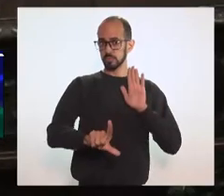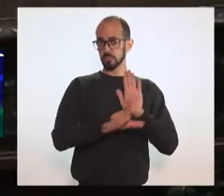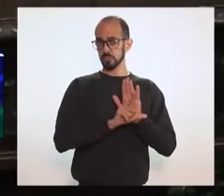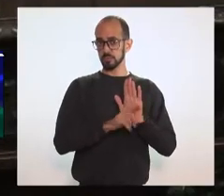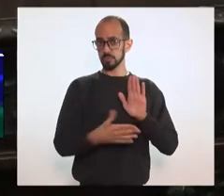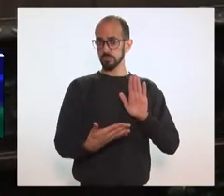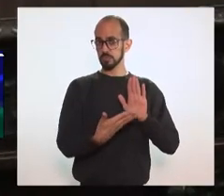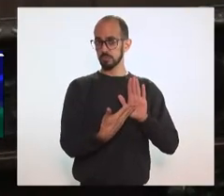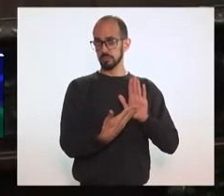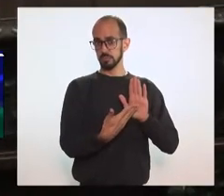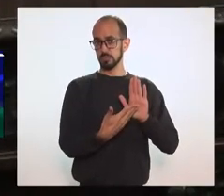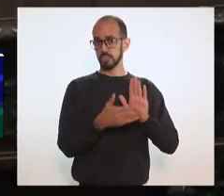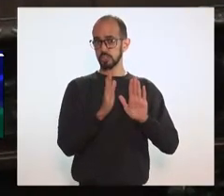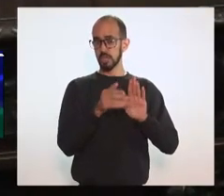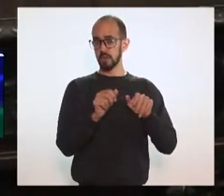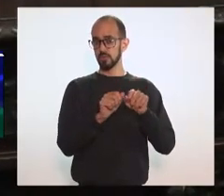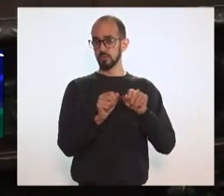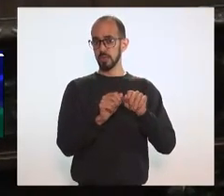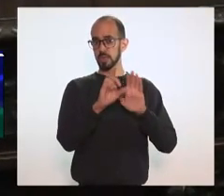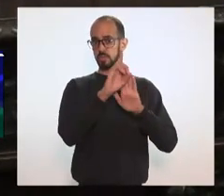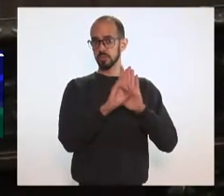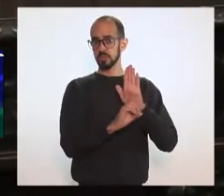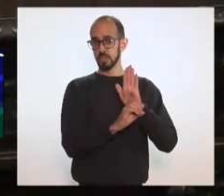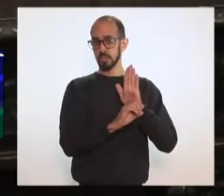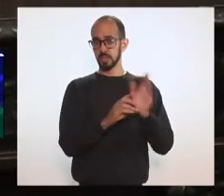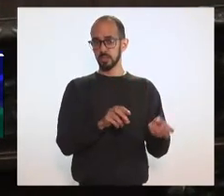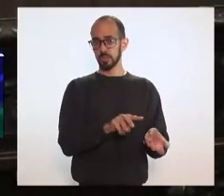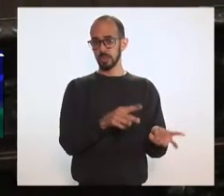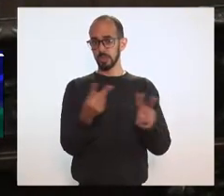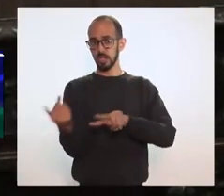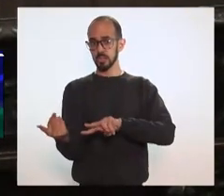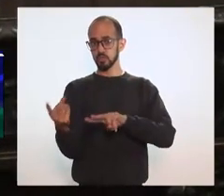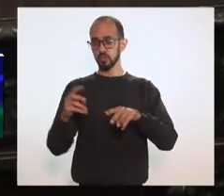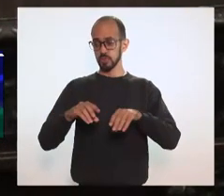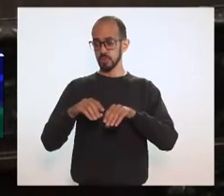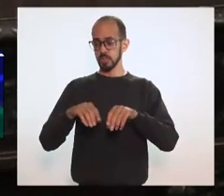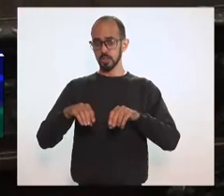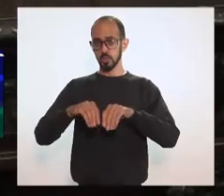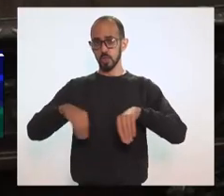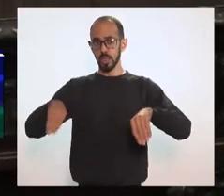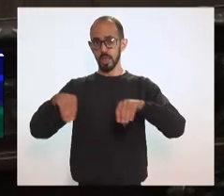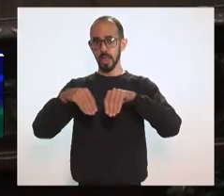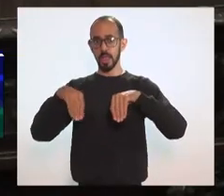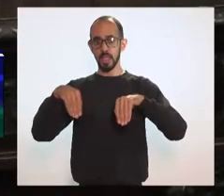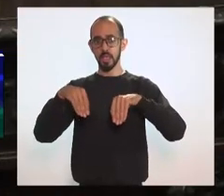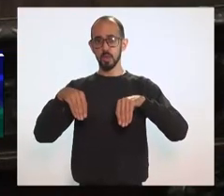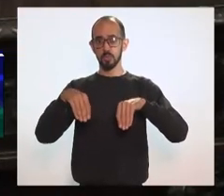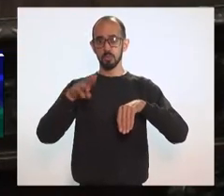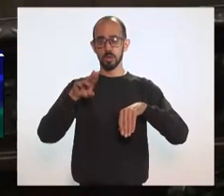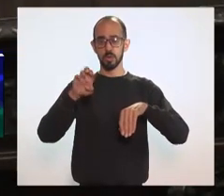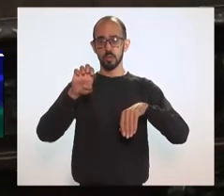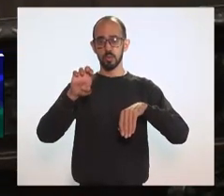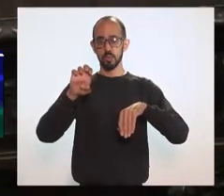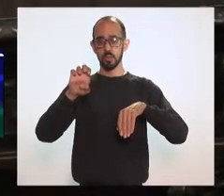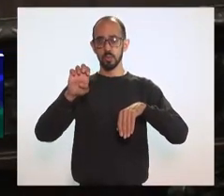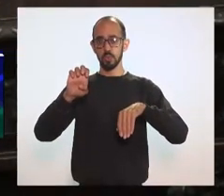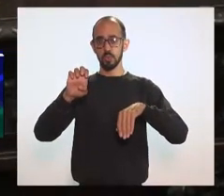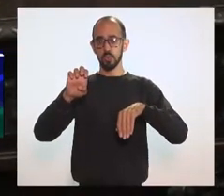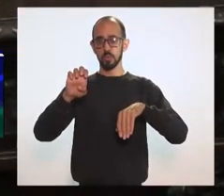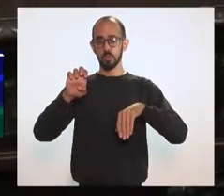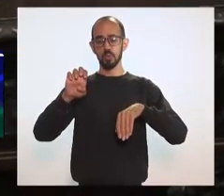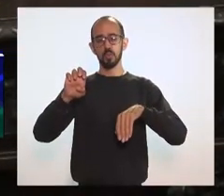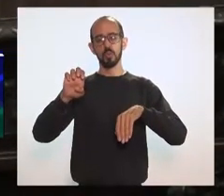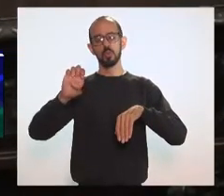já editou um decreto transferindo a área do Colégio Agrícola Antônio Sarlo para a UENF. O Conselho Universitário da UENF já aprovou